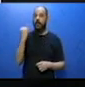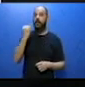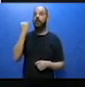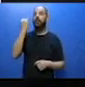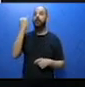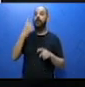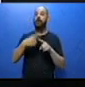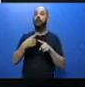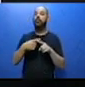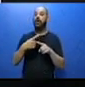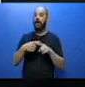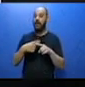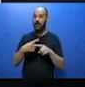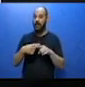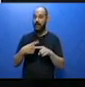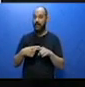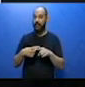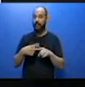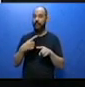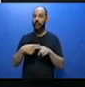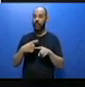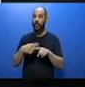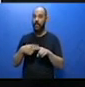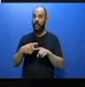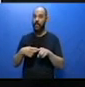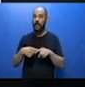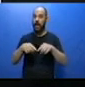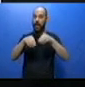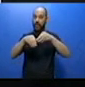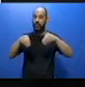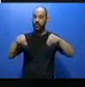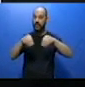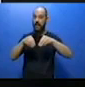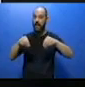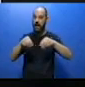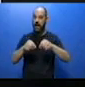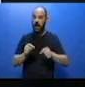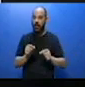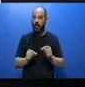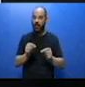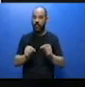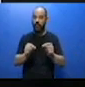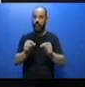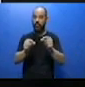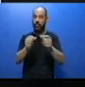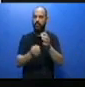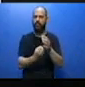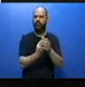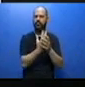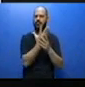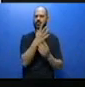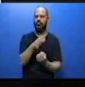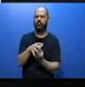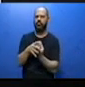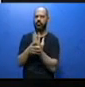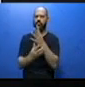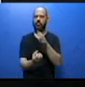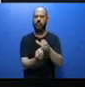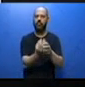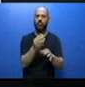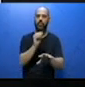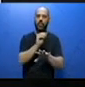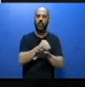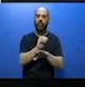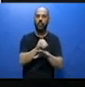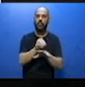contribuem para a fertilidade do solo, ou seja, elas tornam o solo mais rico em nutrientes.